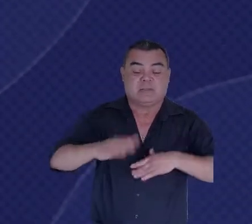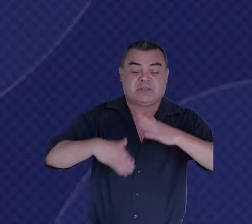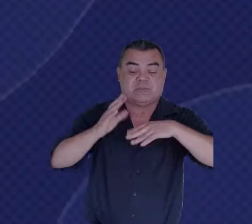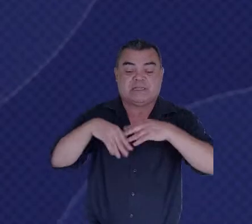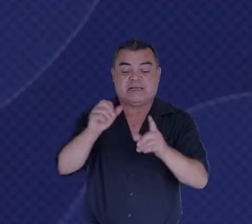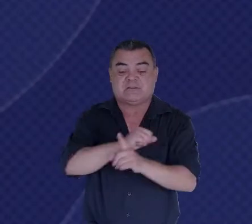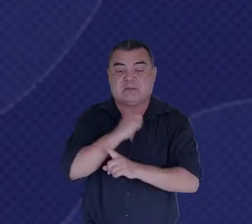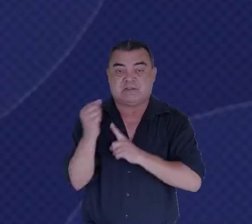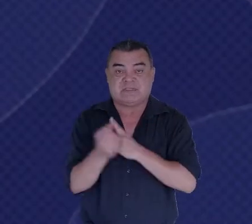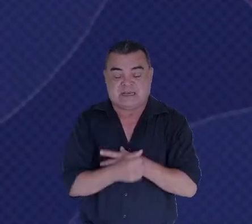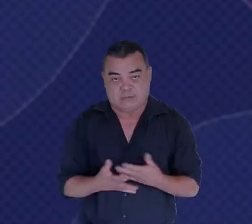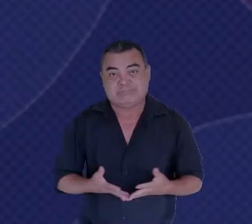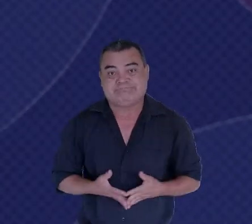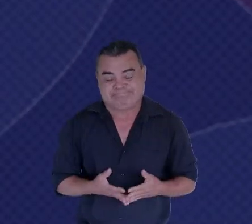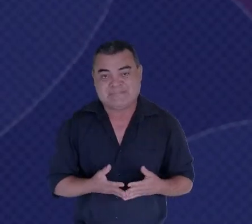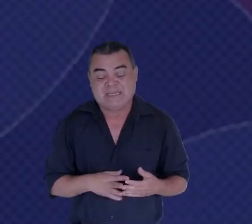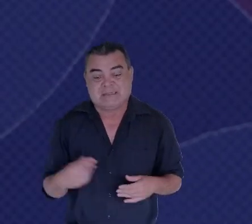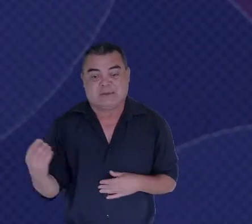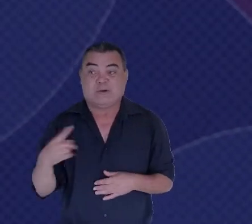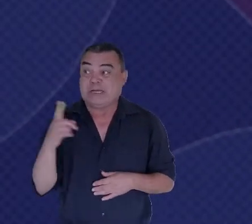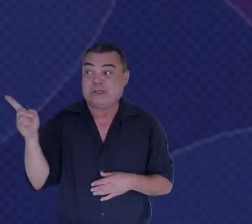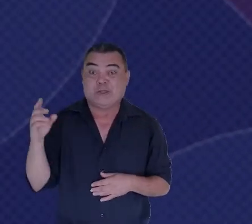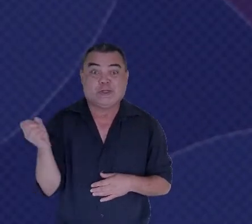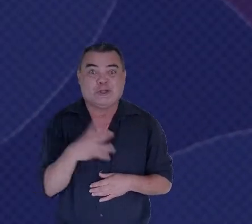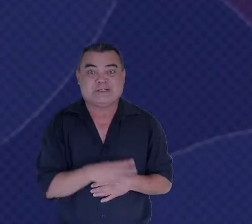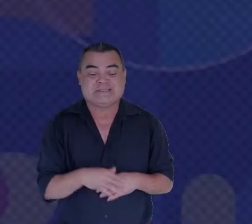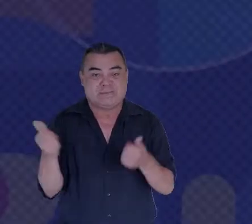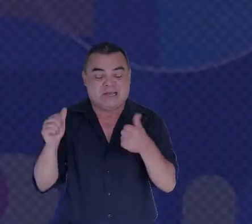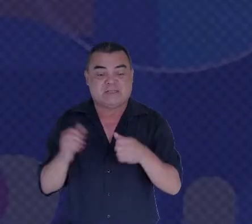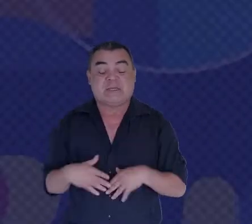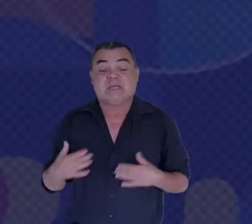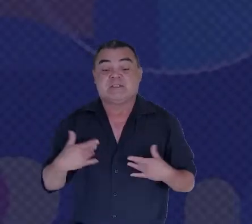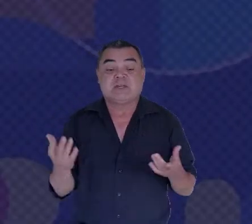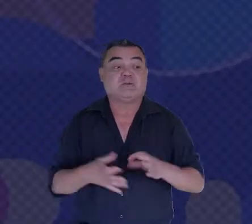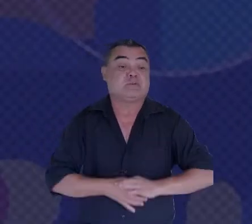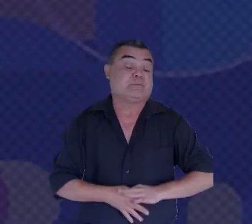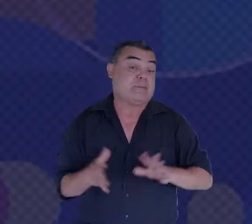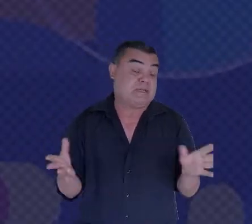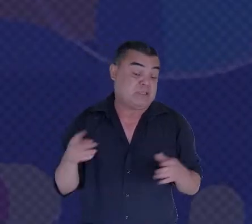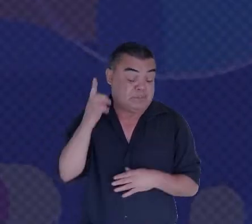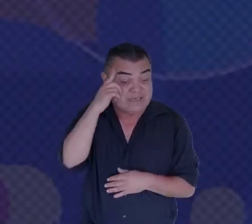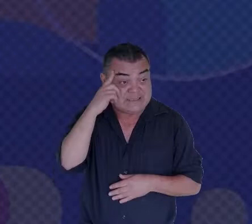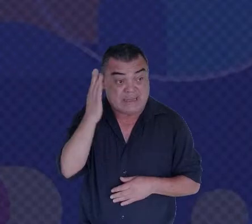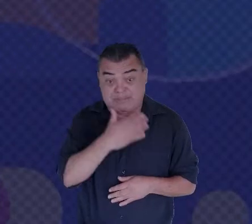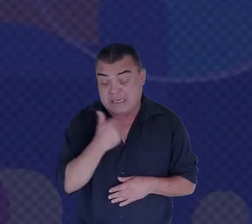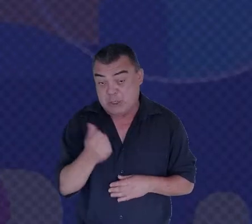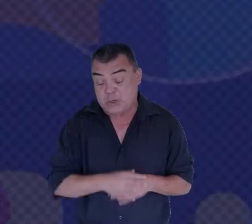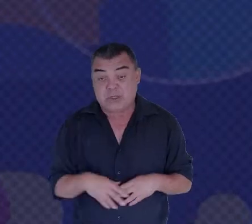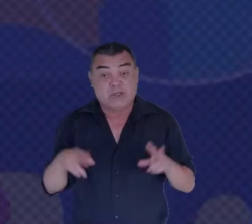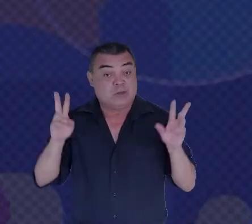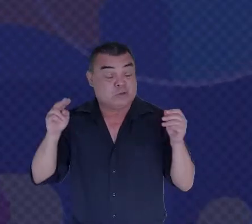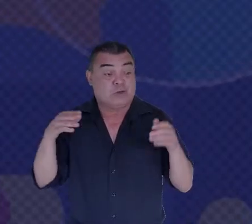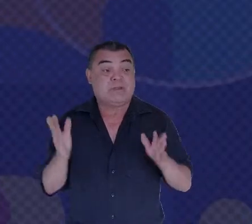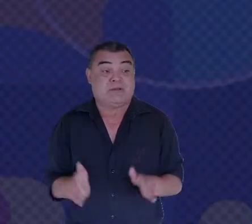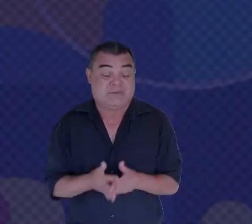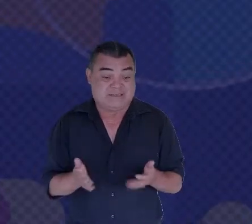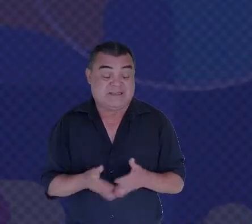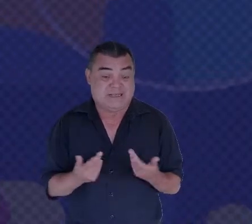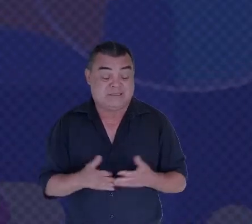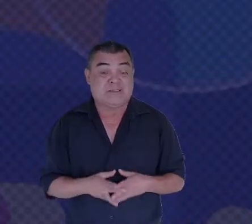da prosperidade social Olha aí também nossa nova imagem é que já nos permite é pensar melhor sobre a necessidade